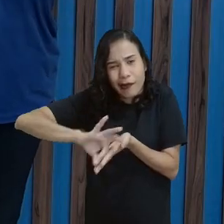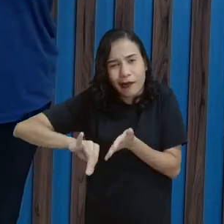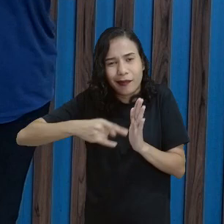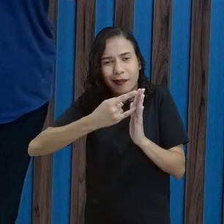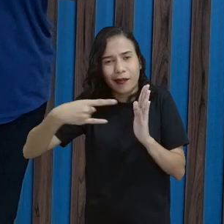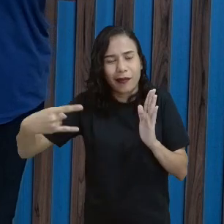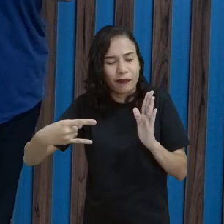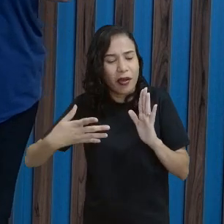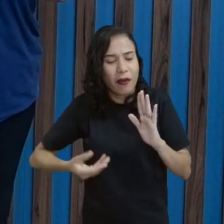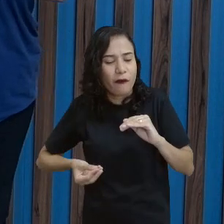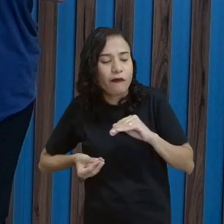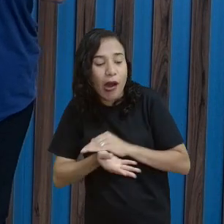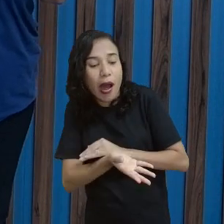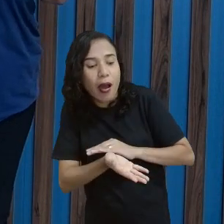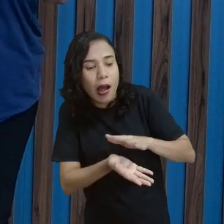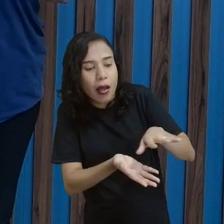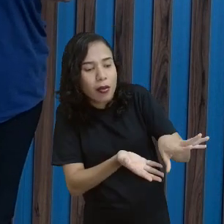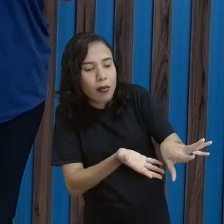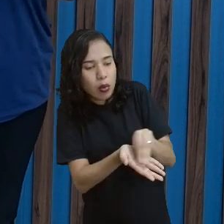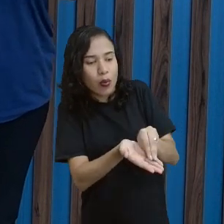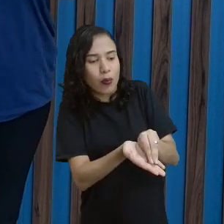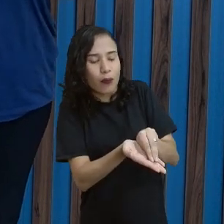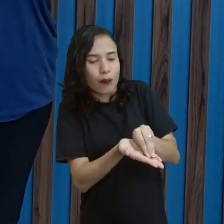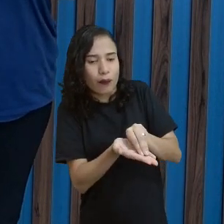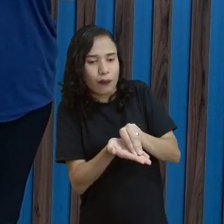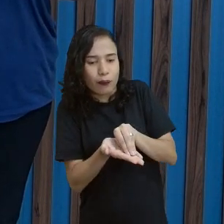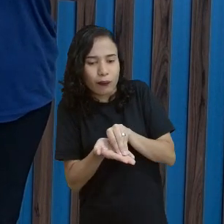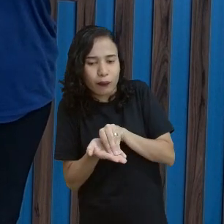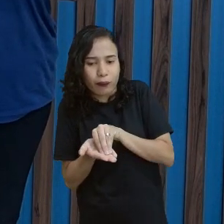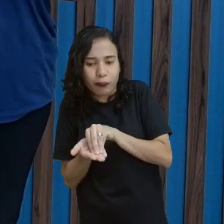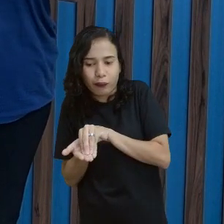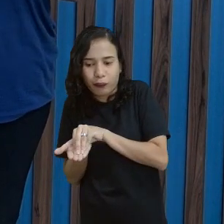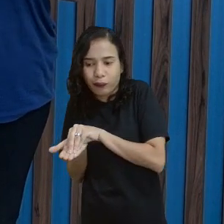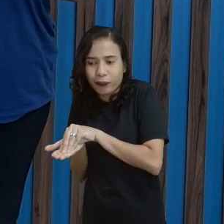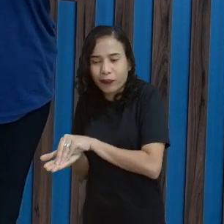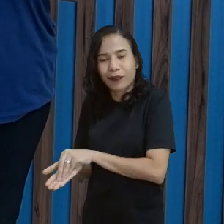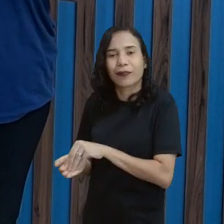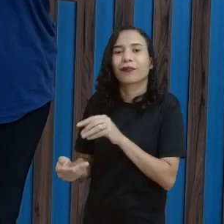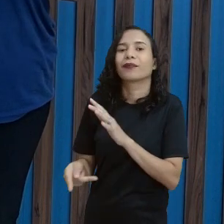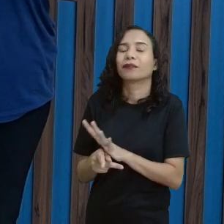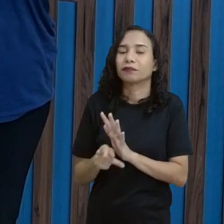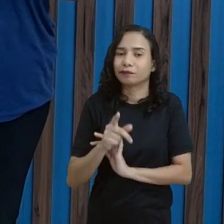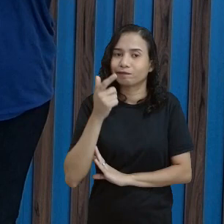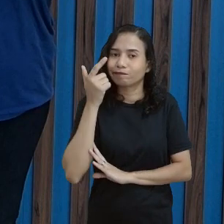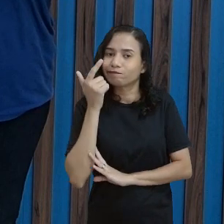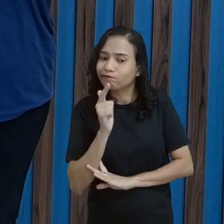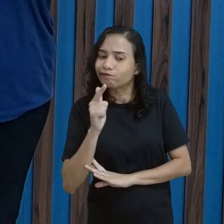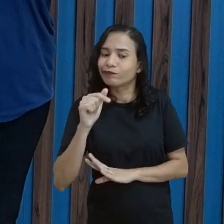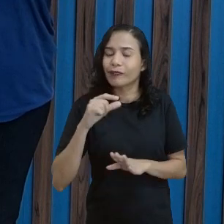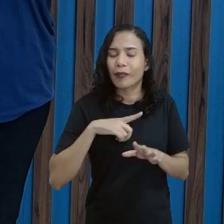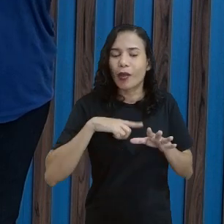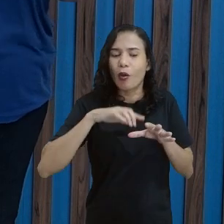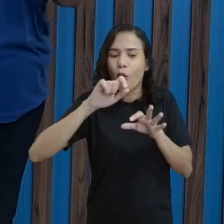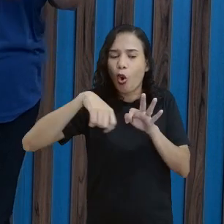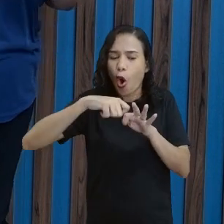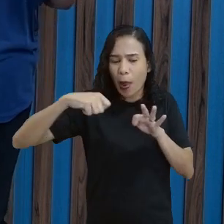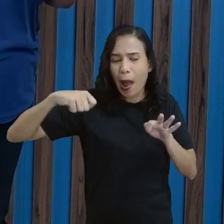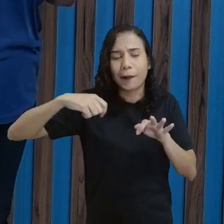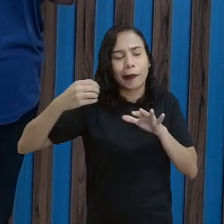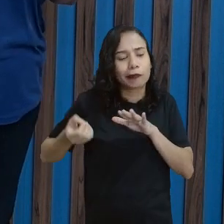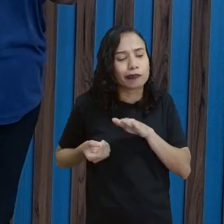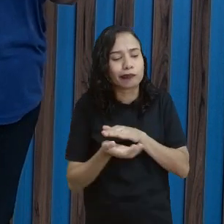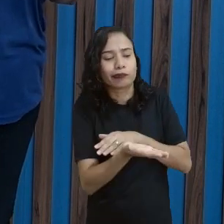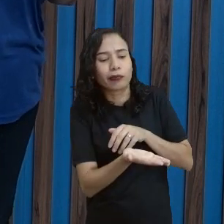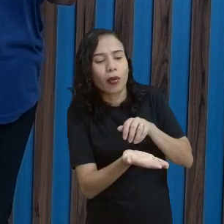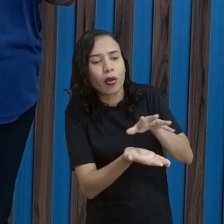Você imanta aquela agulha, né? Uma segunda agulha, né, no caso, imanta ela, bota numa cordinha, joga ela lá